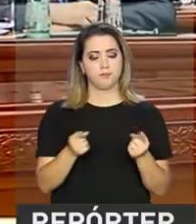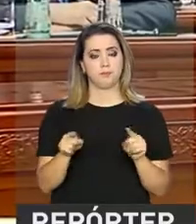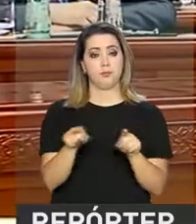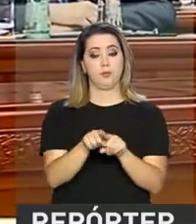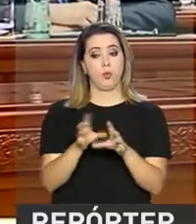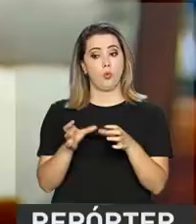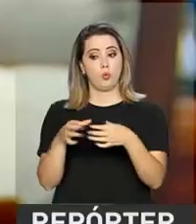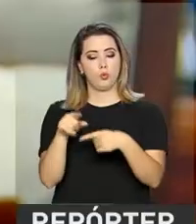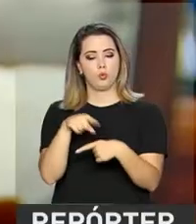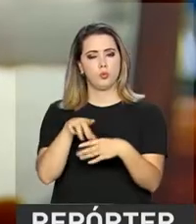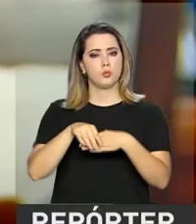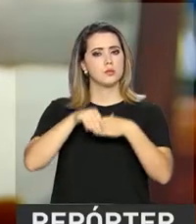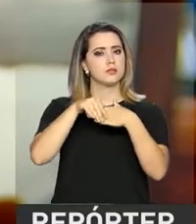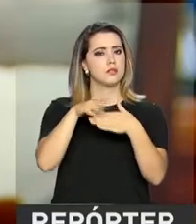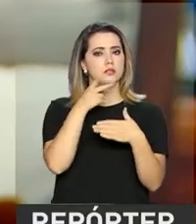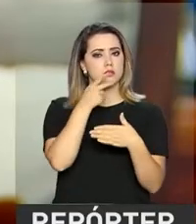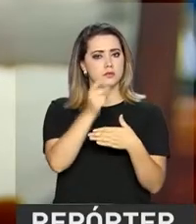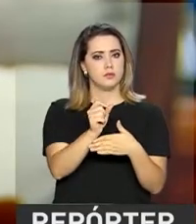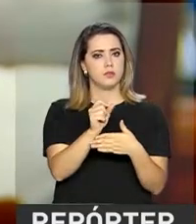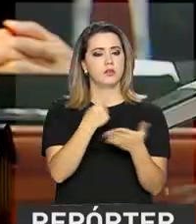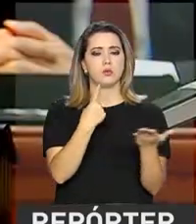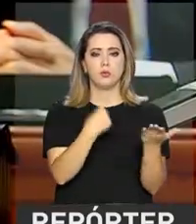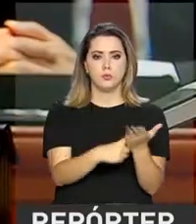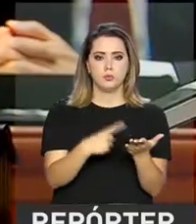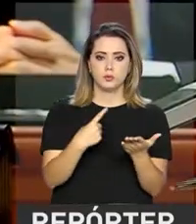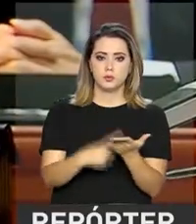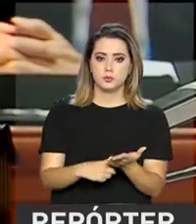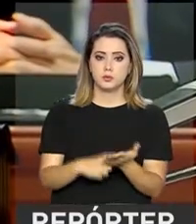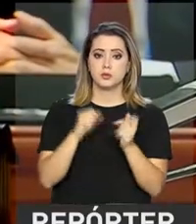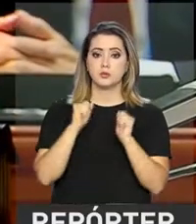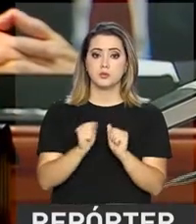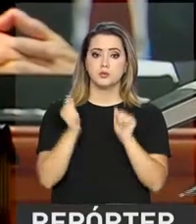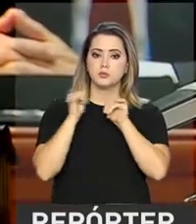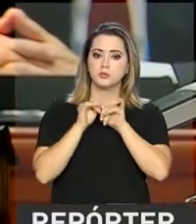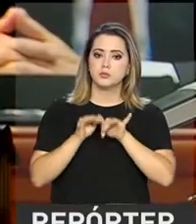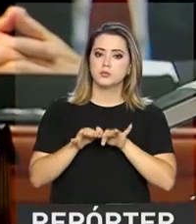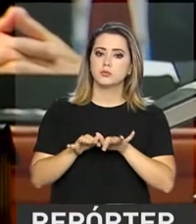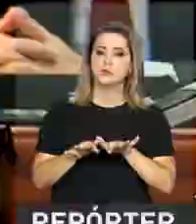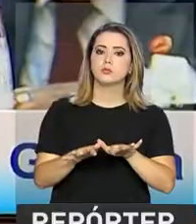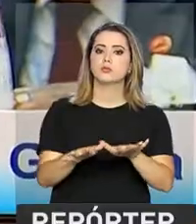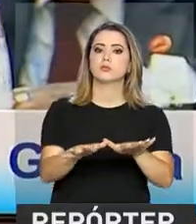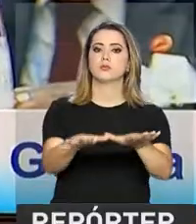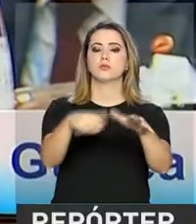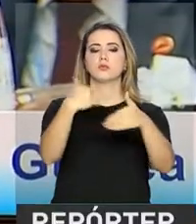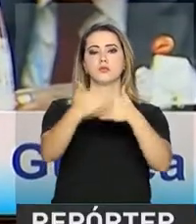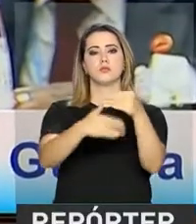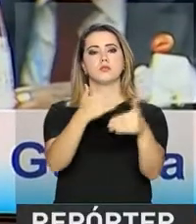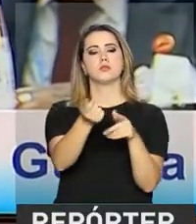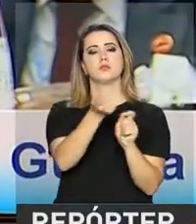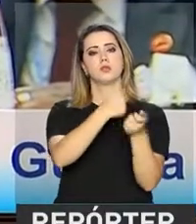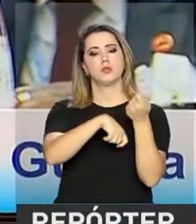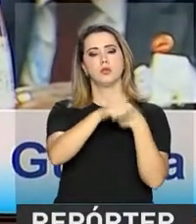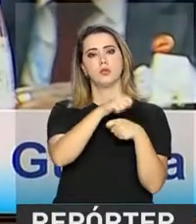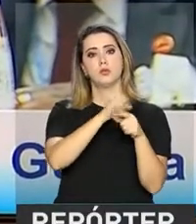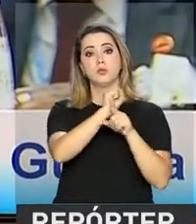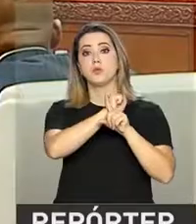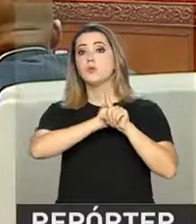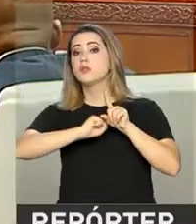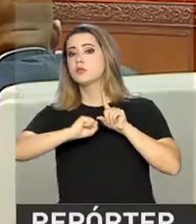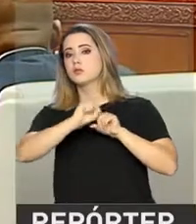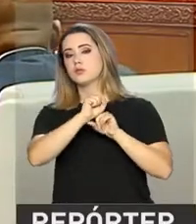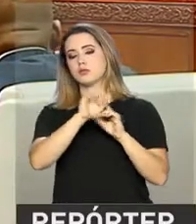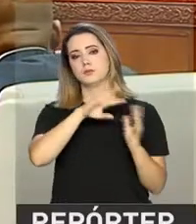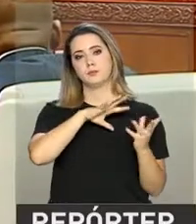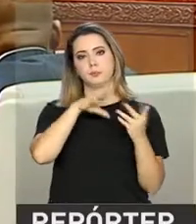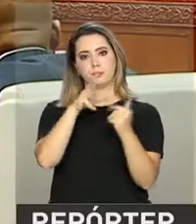Michel Temer, reafirmaram o compromisso com instrumentos que possam disseminar o desenvolvimento econômico e social no mundo,